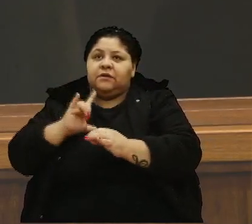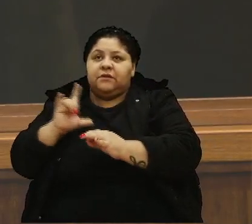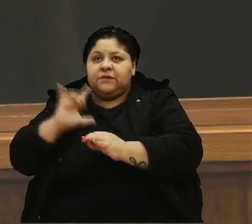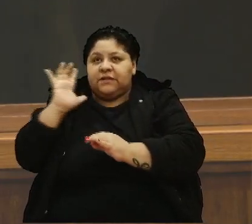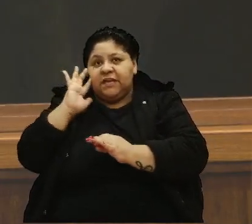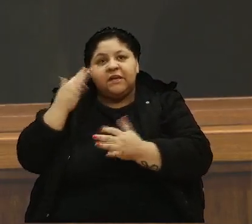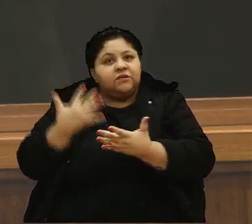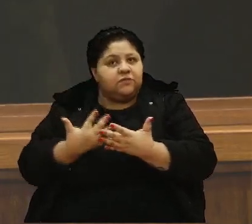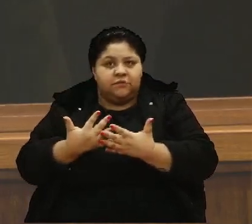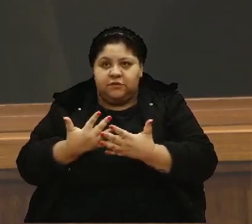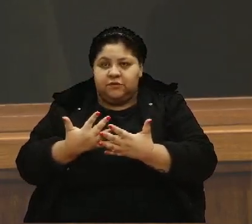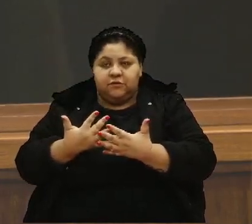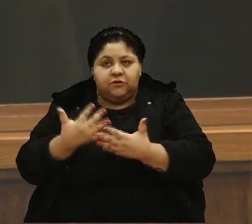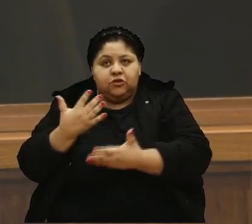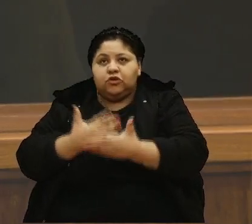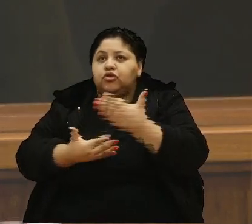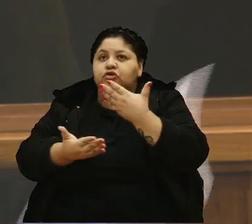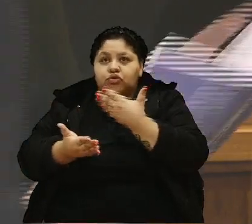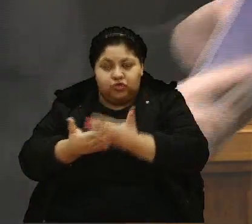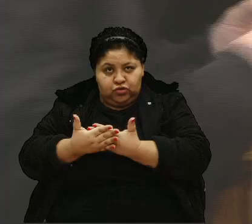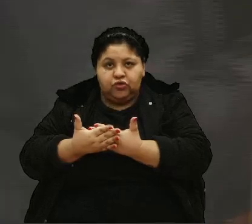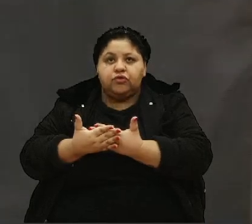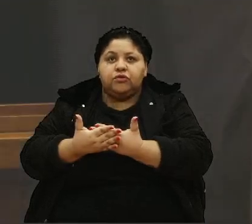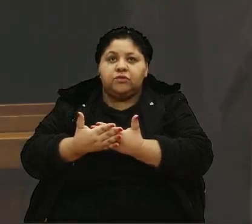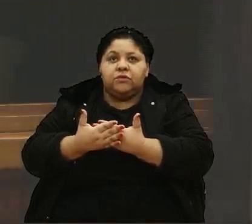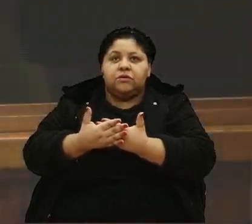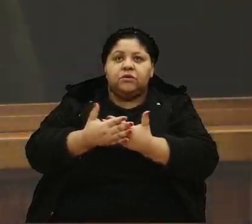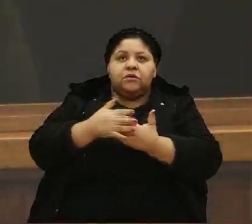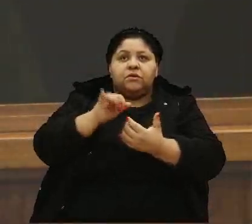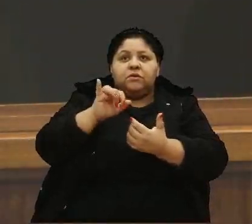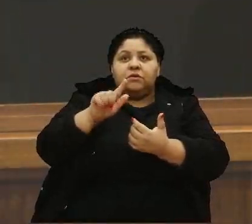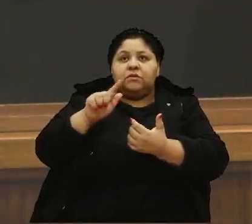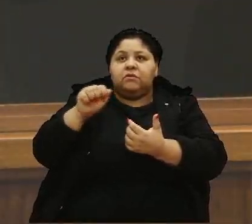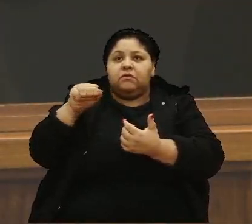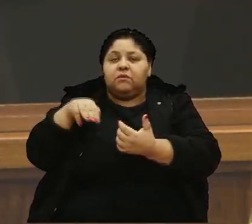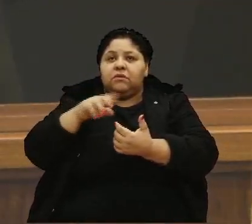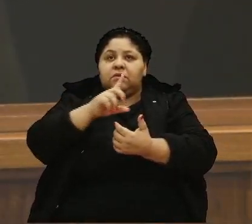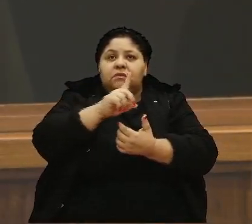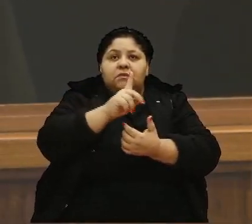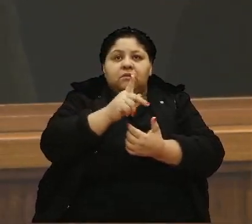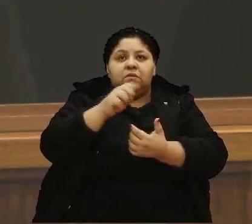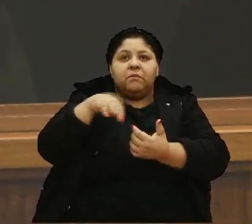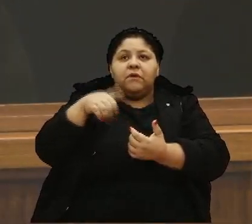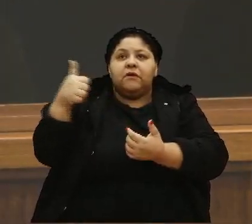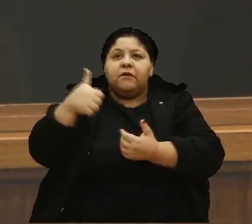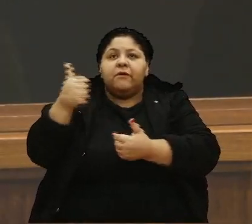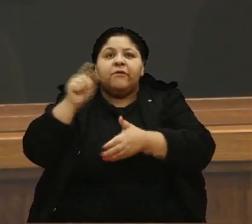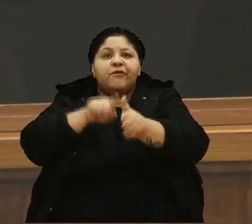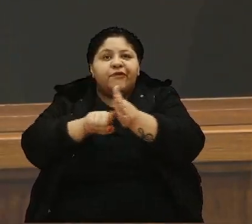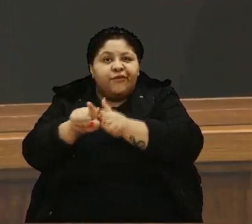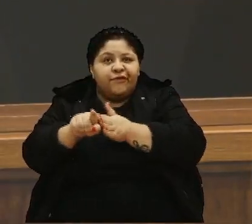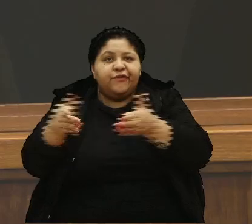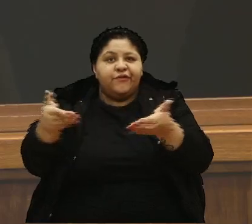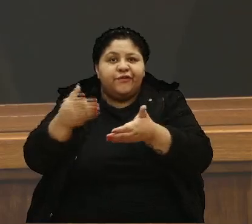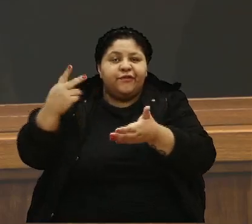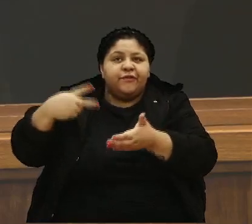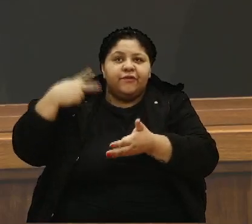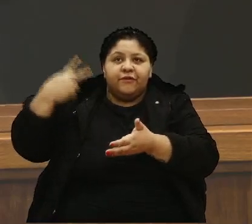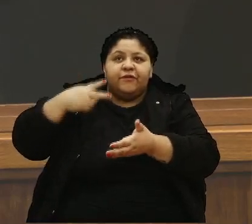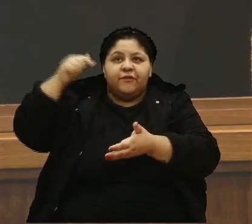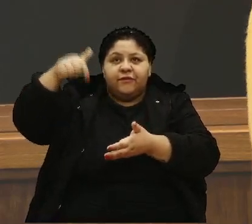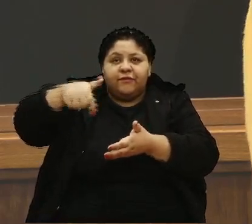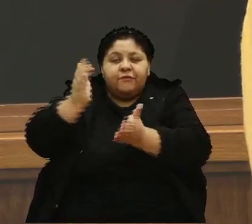isso aí. Todos vão para o IGAN e para a DPM. A primeira pergunta que eu tenho que ver, já que os vereadores aqui